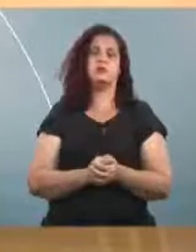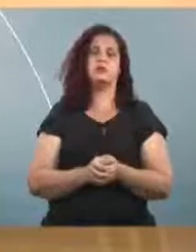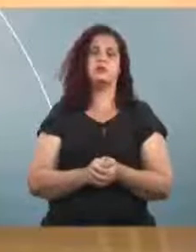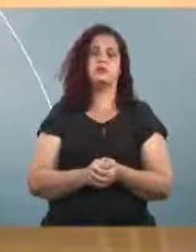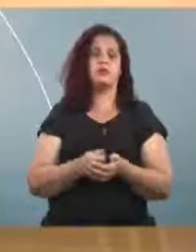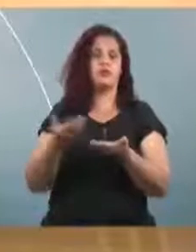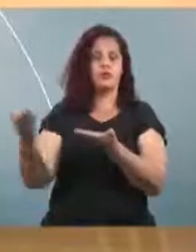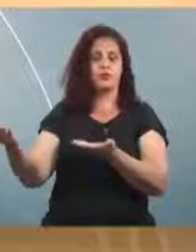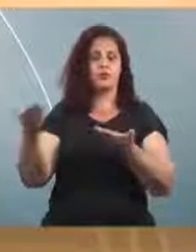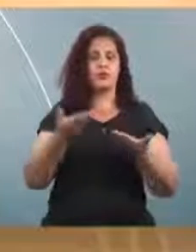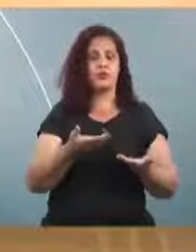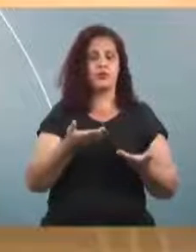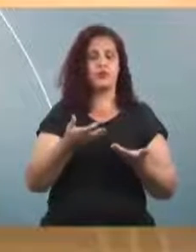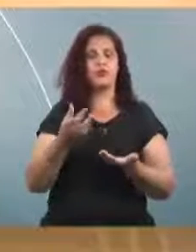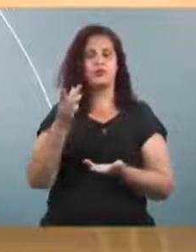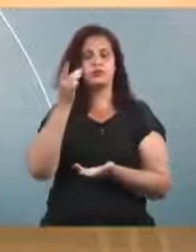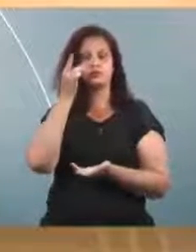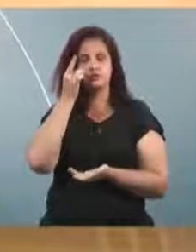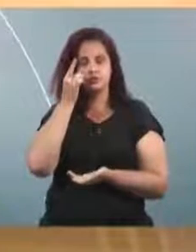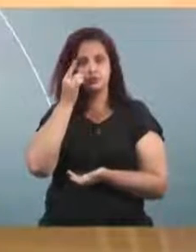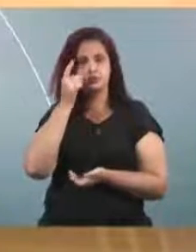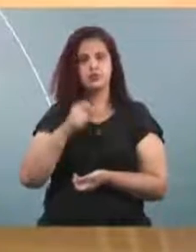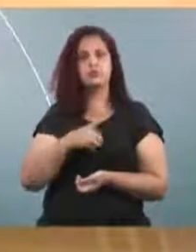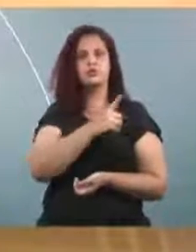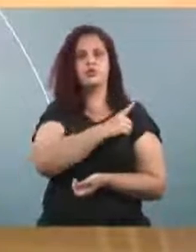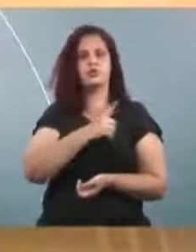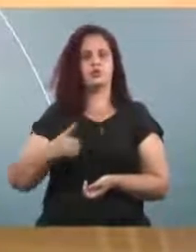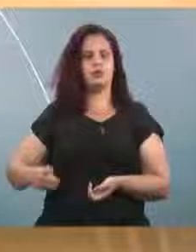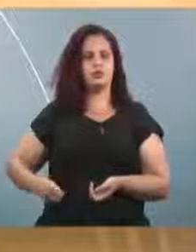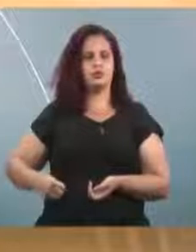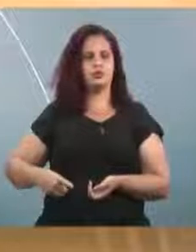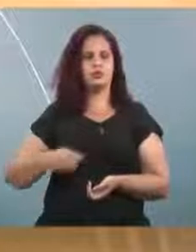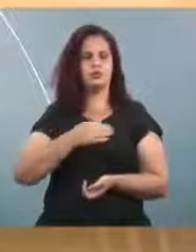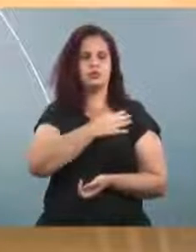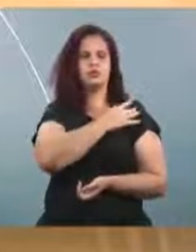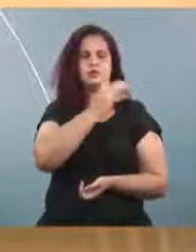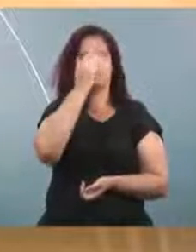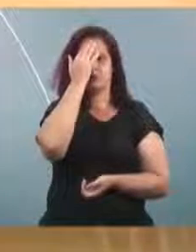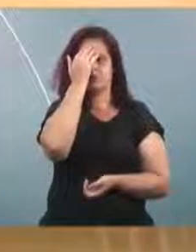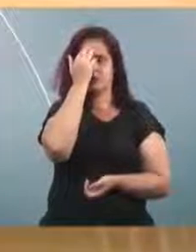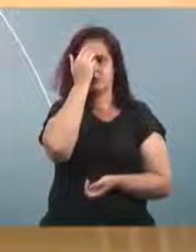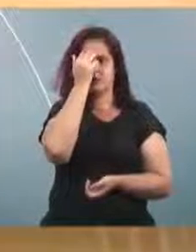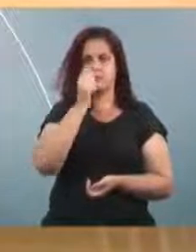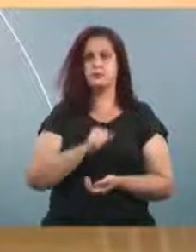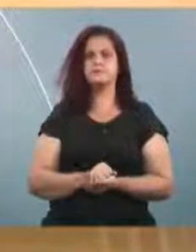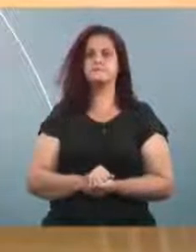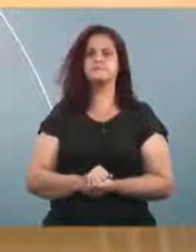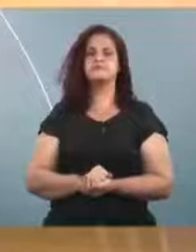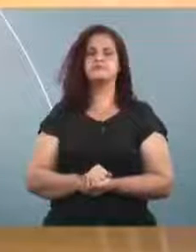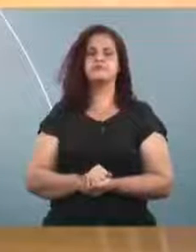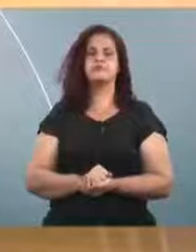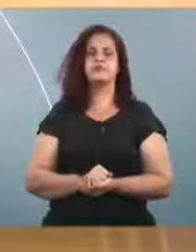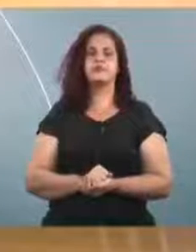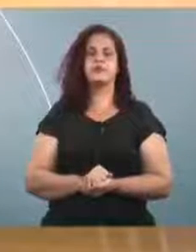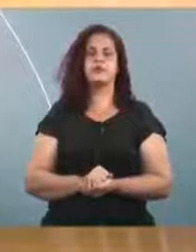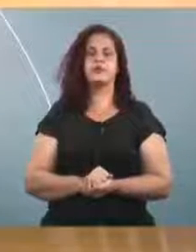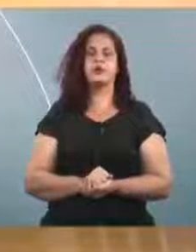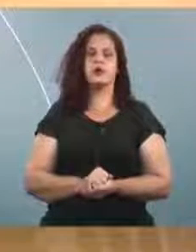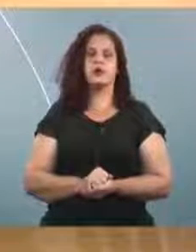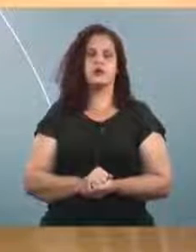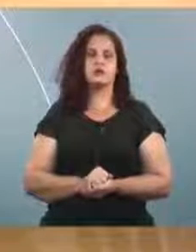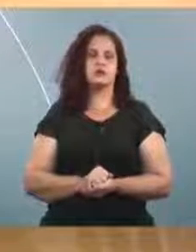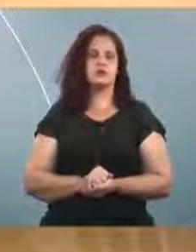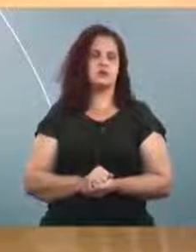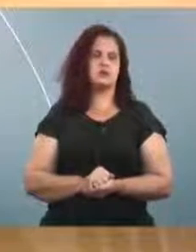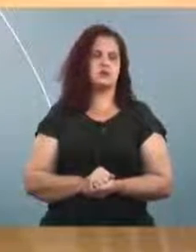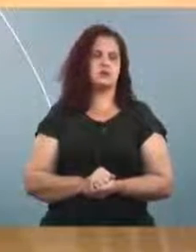comparecer e estara com conosco deve estar aliado também vai receber presente os presidentes de associações de todo o estado